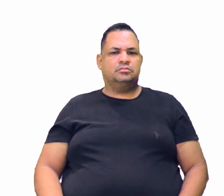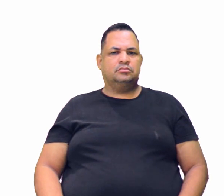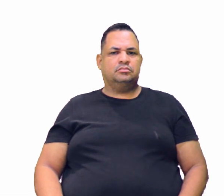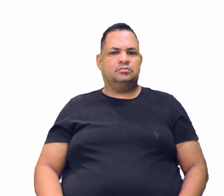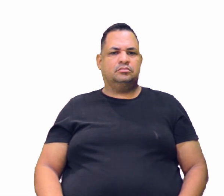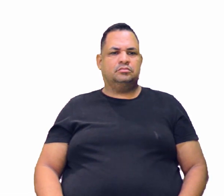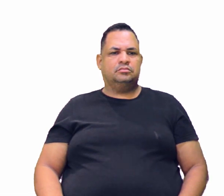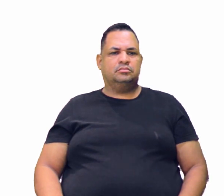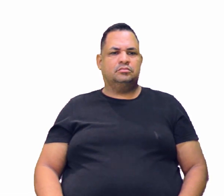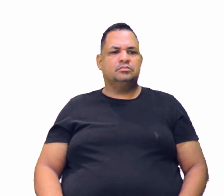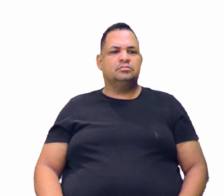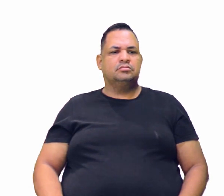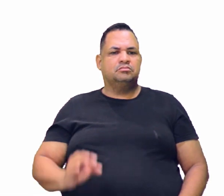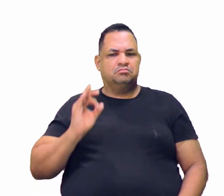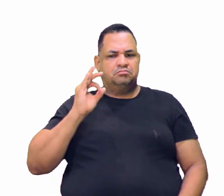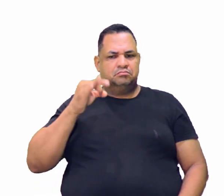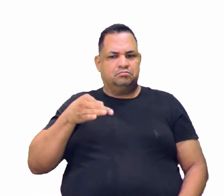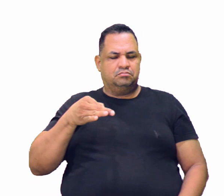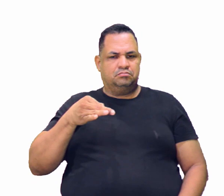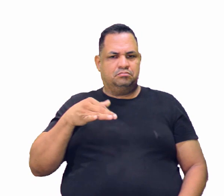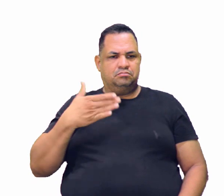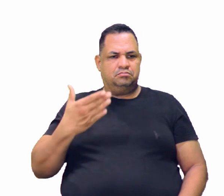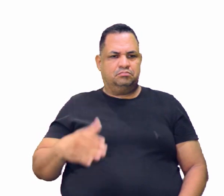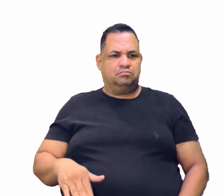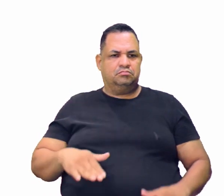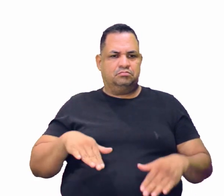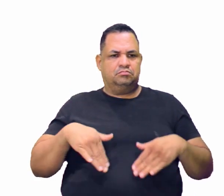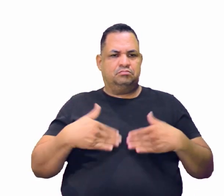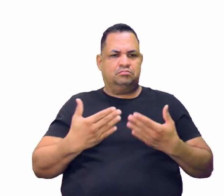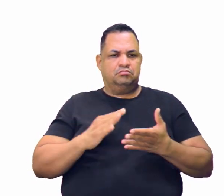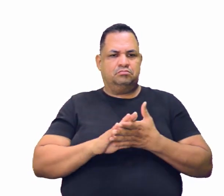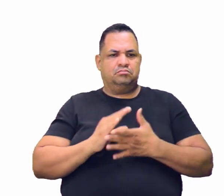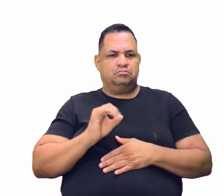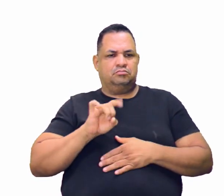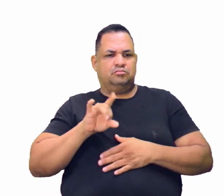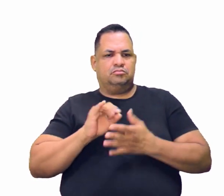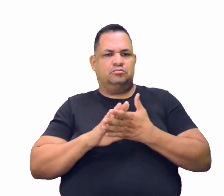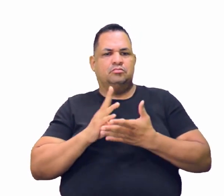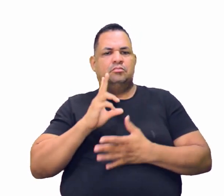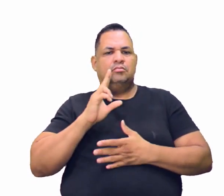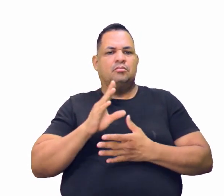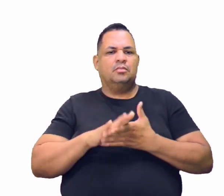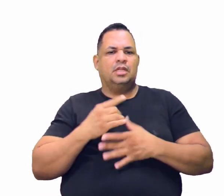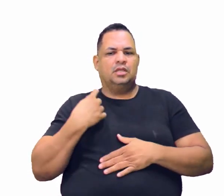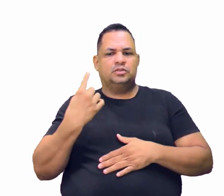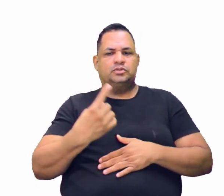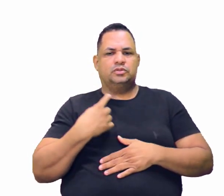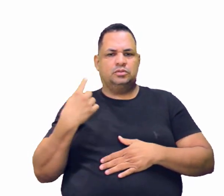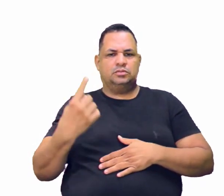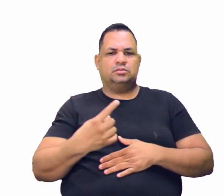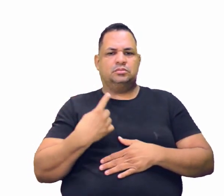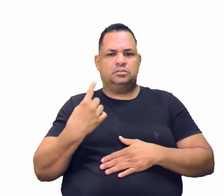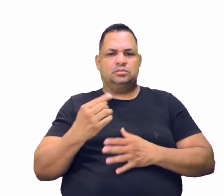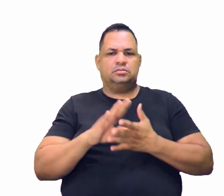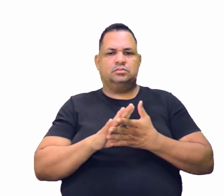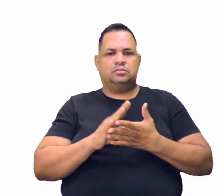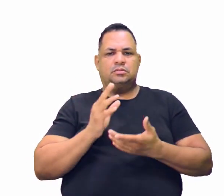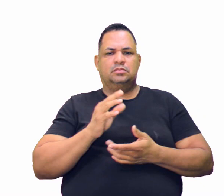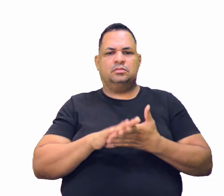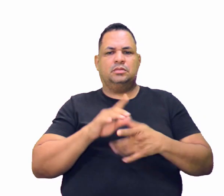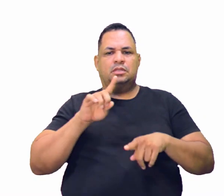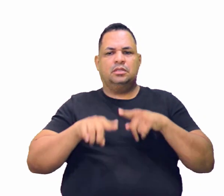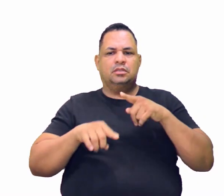concordaram. Tá certo? Vamos lá. Quando só equivale a sozinho, varia de acordo com a palavra a que